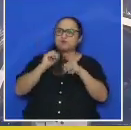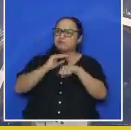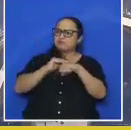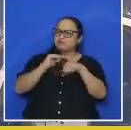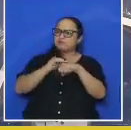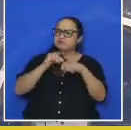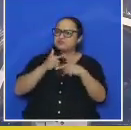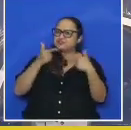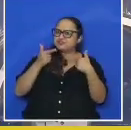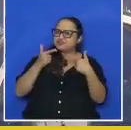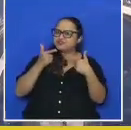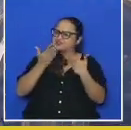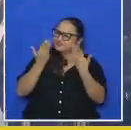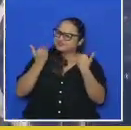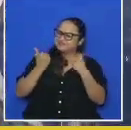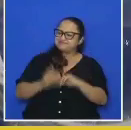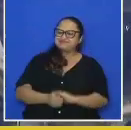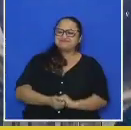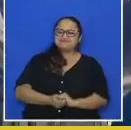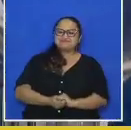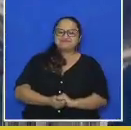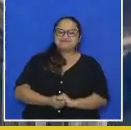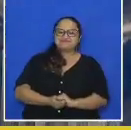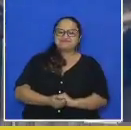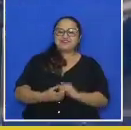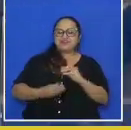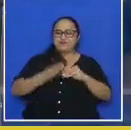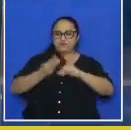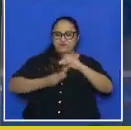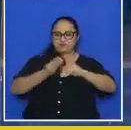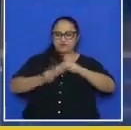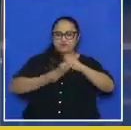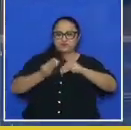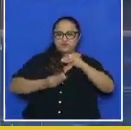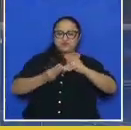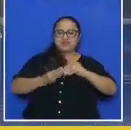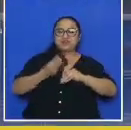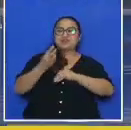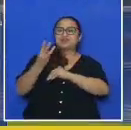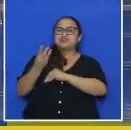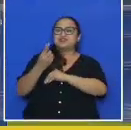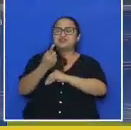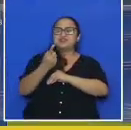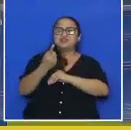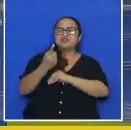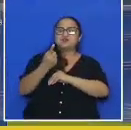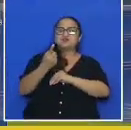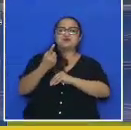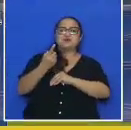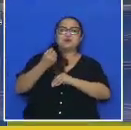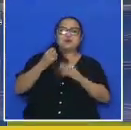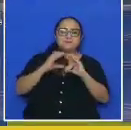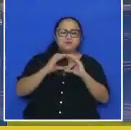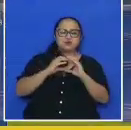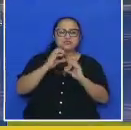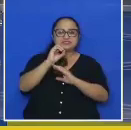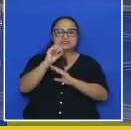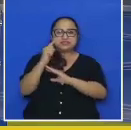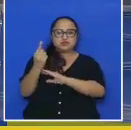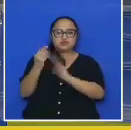sorte vem. Valendo! Globo carregado, embaralhando 31 bolas numeradas de 01 a